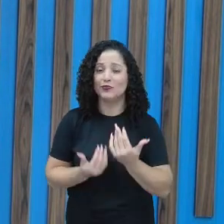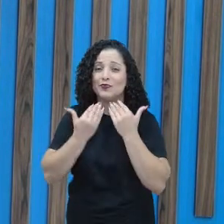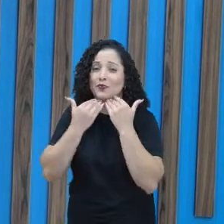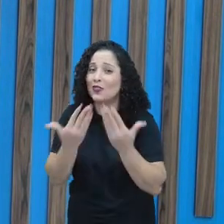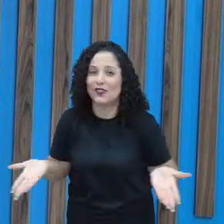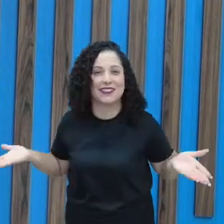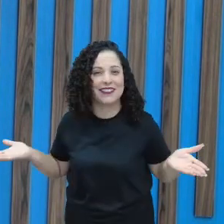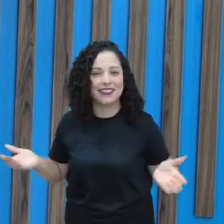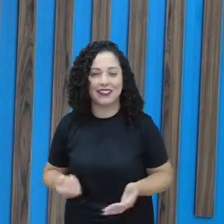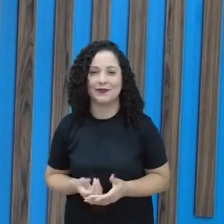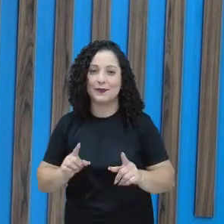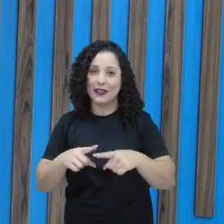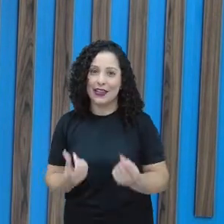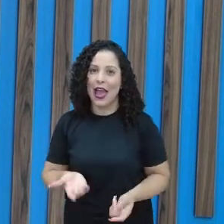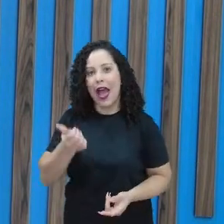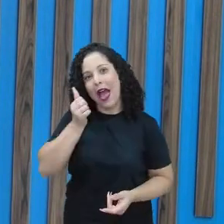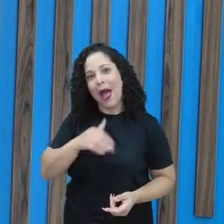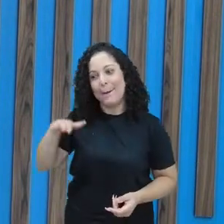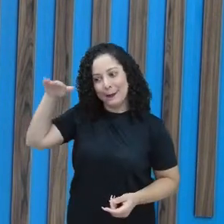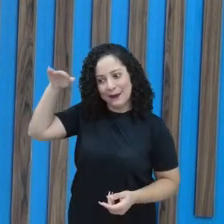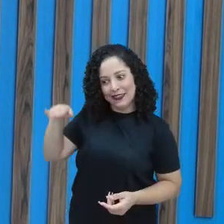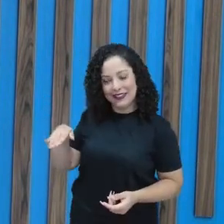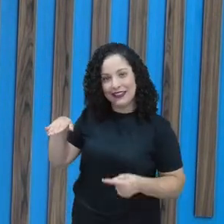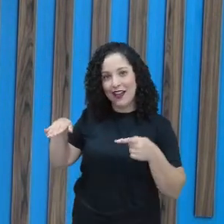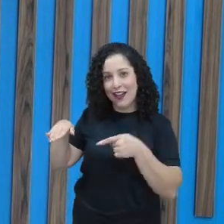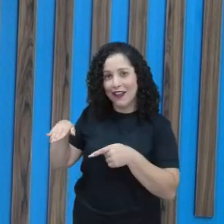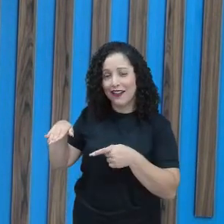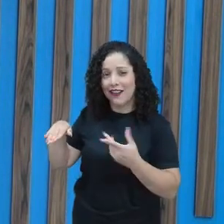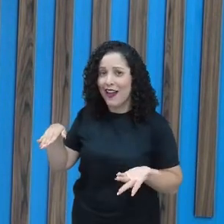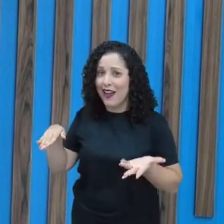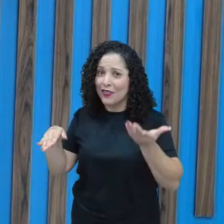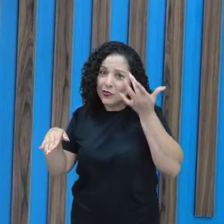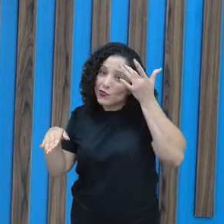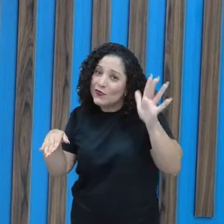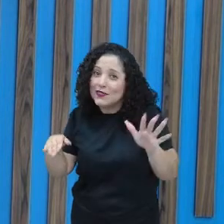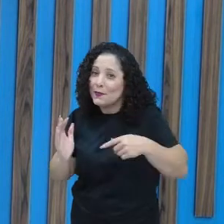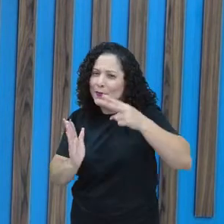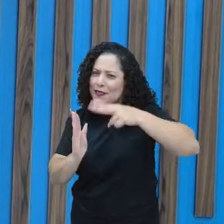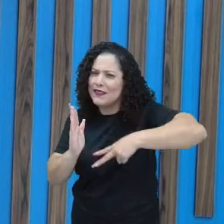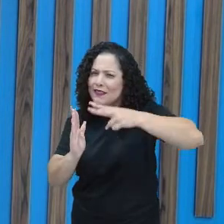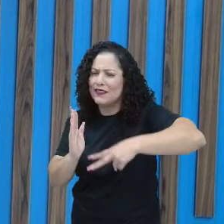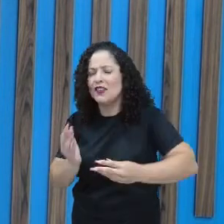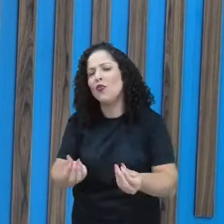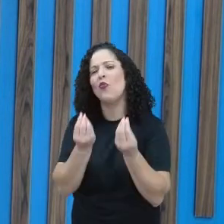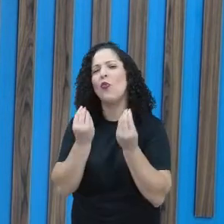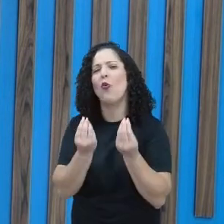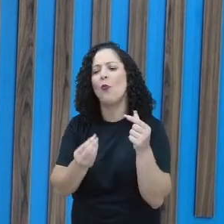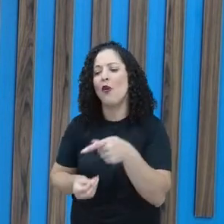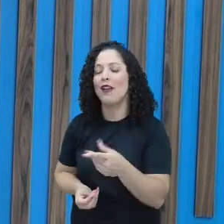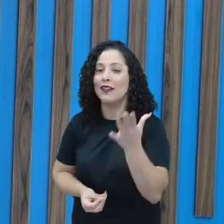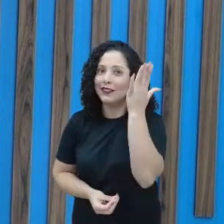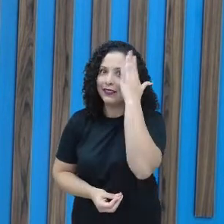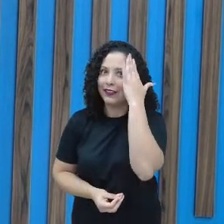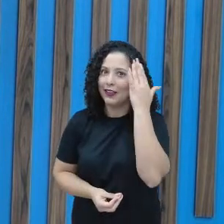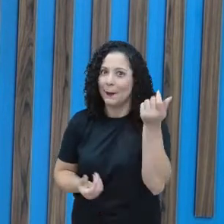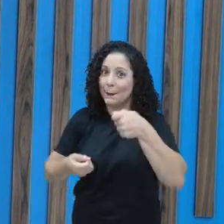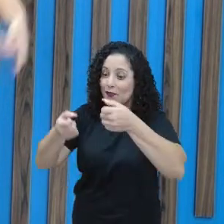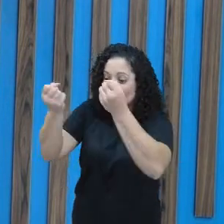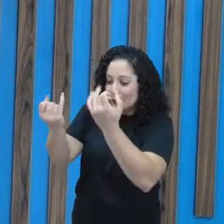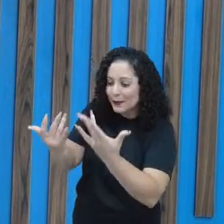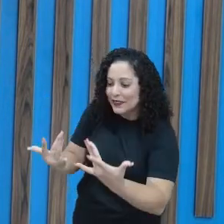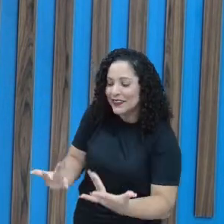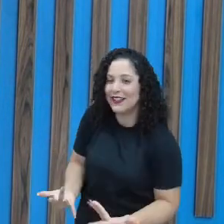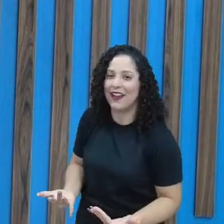caso, a menina menorzinha, Malu, ela não tinha sido alfabetizada. Então, como é que ela vai entender se a gente não explica? E como a gente